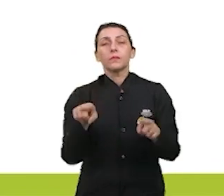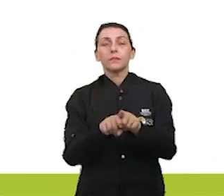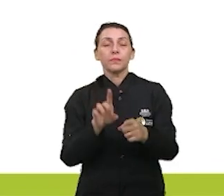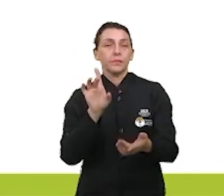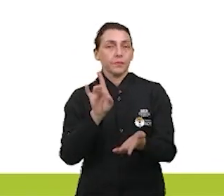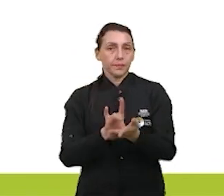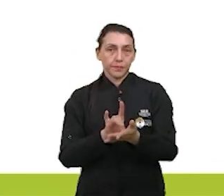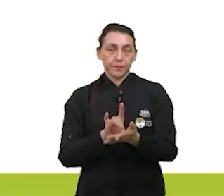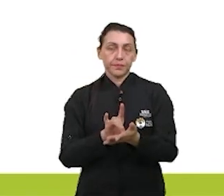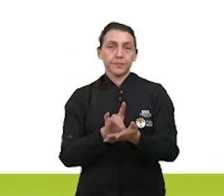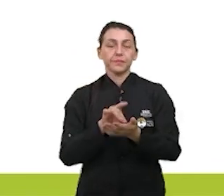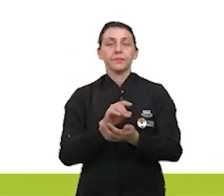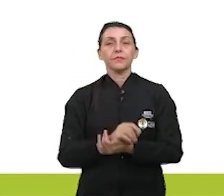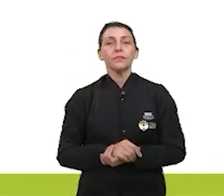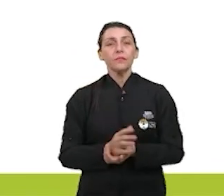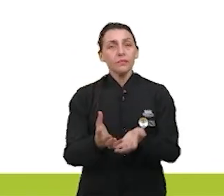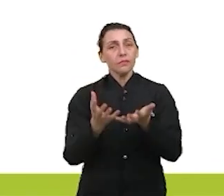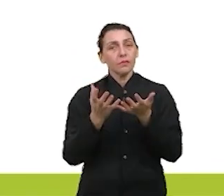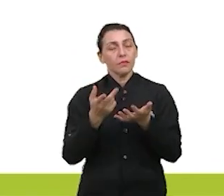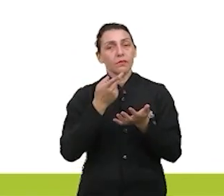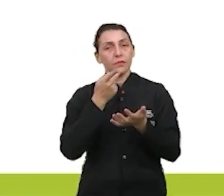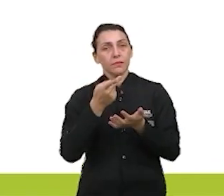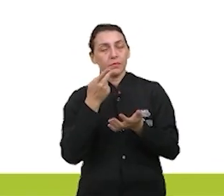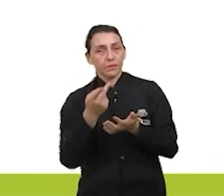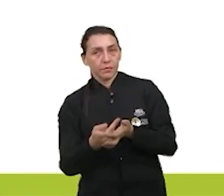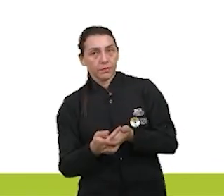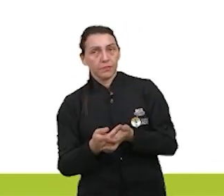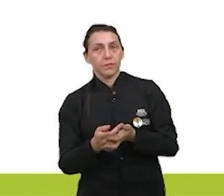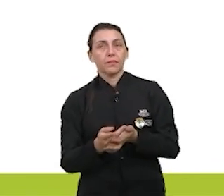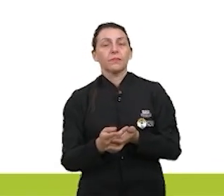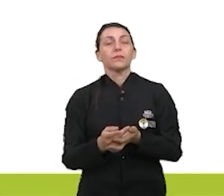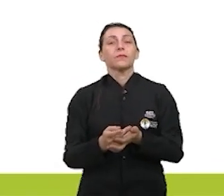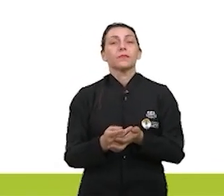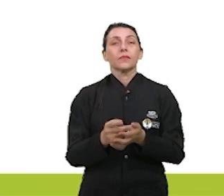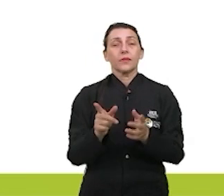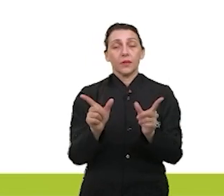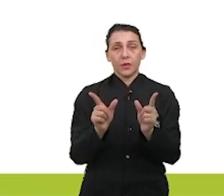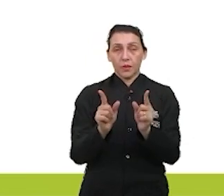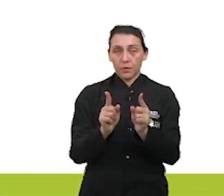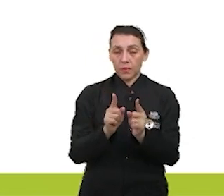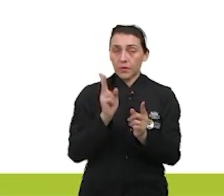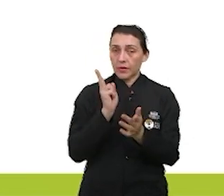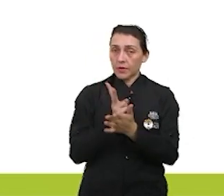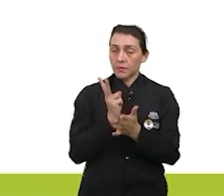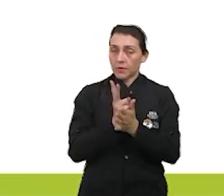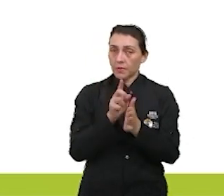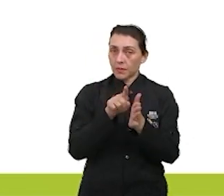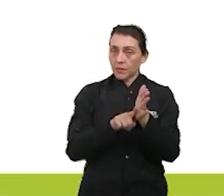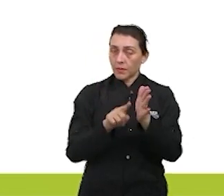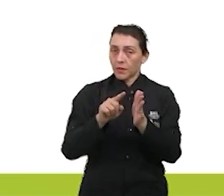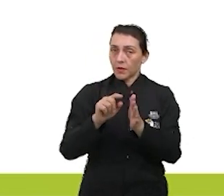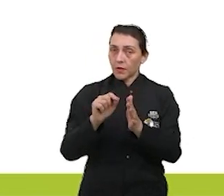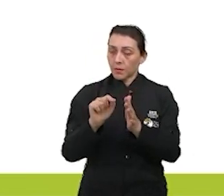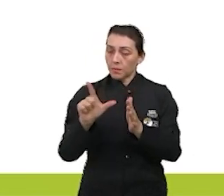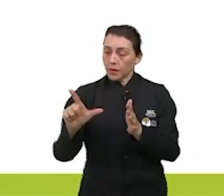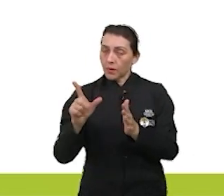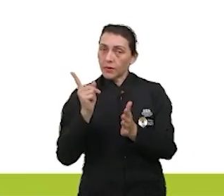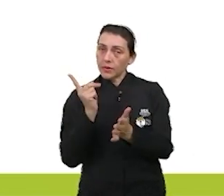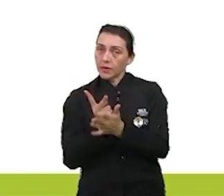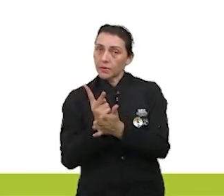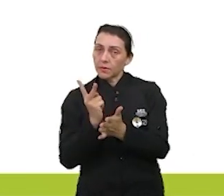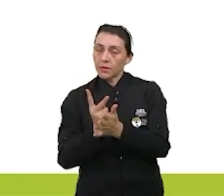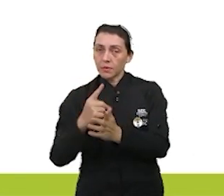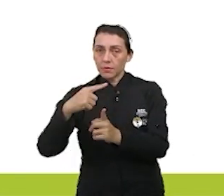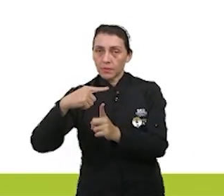sempre vai ser fixa. O que eu quero dizer, esse travessão menor, ele vai ser sempre negativo e o maior sempre positivo, tá